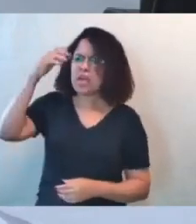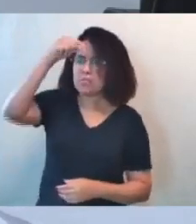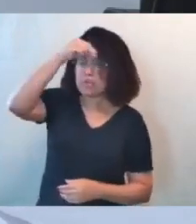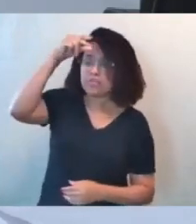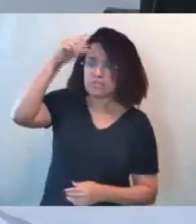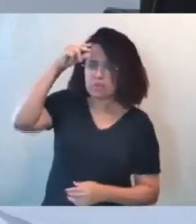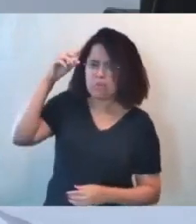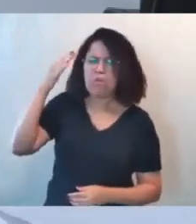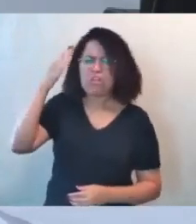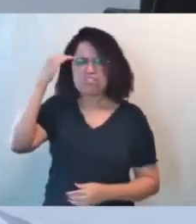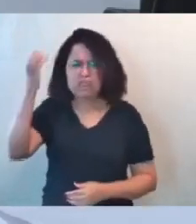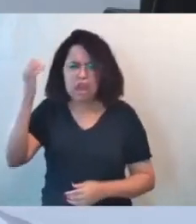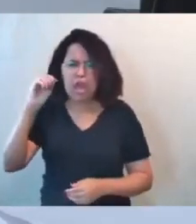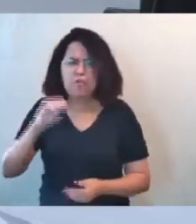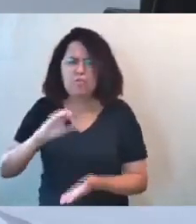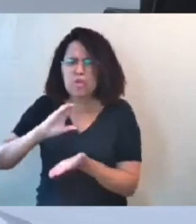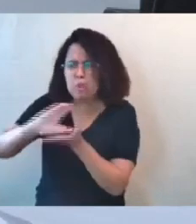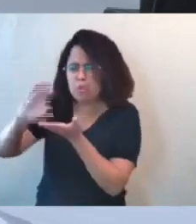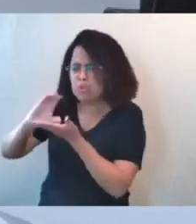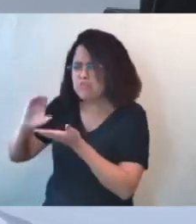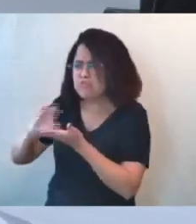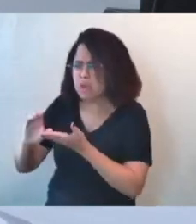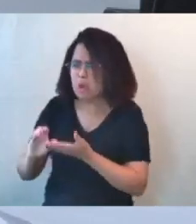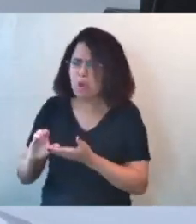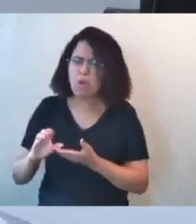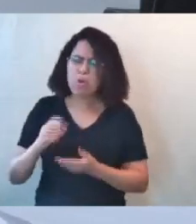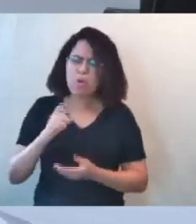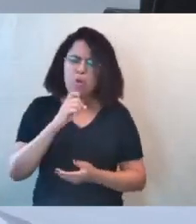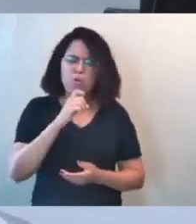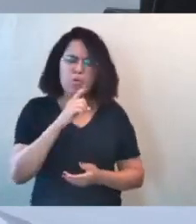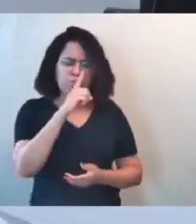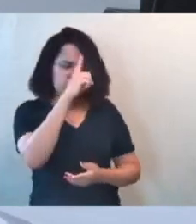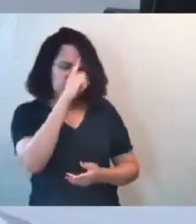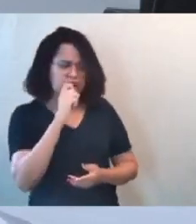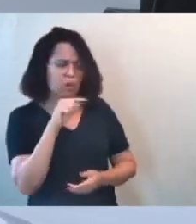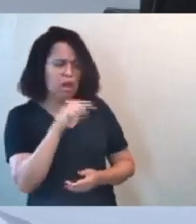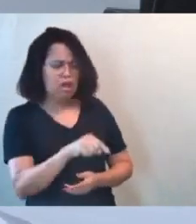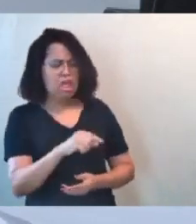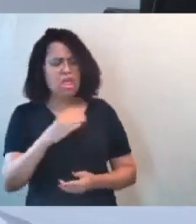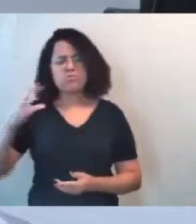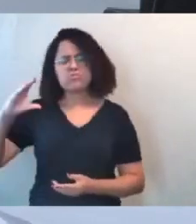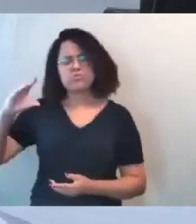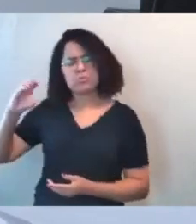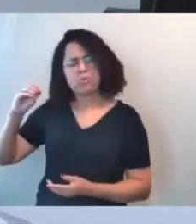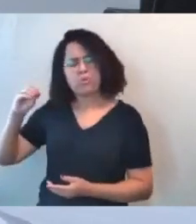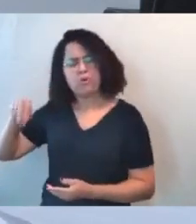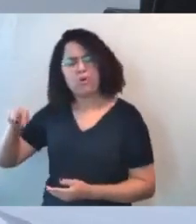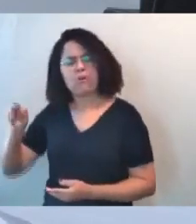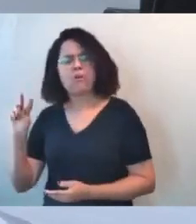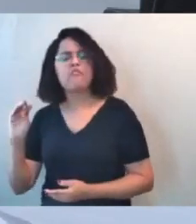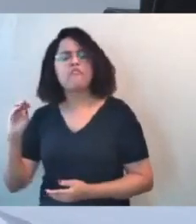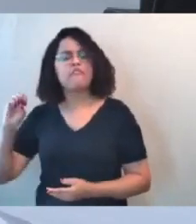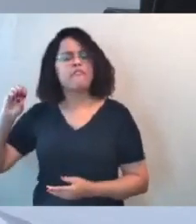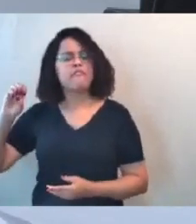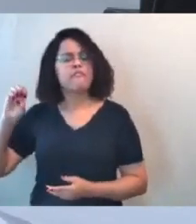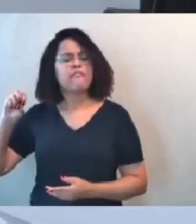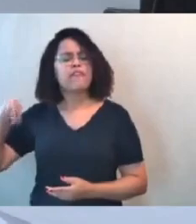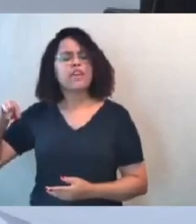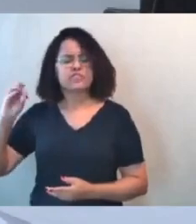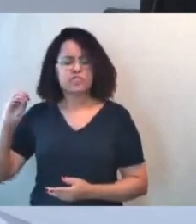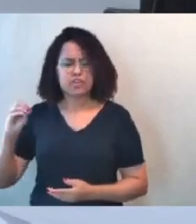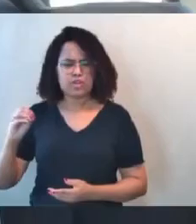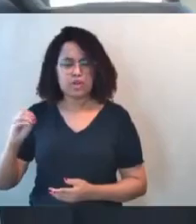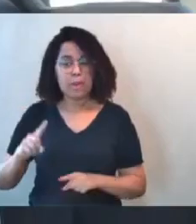Sim. Vou só repetir a pergunta, mas a prefeitura não sabe quanto que o suplementar devolve nem quanto que o convencional